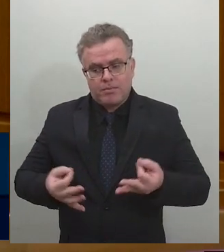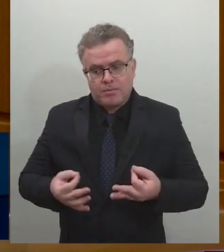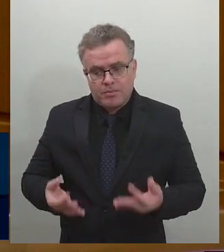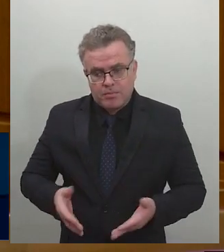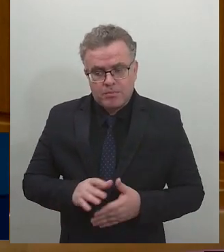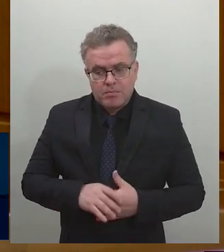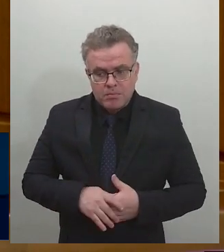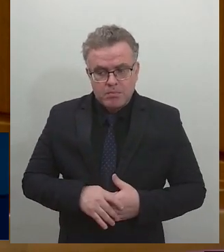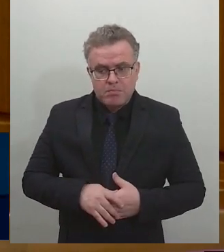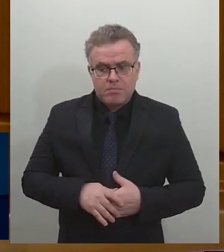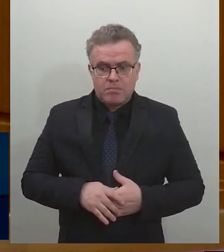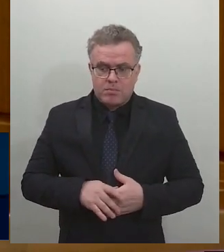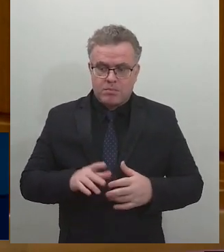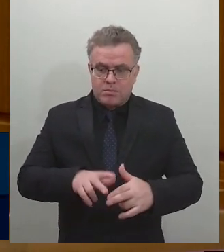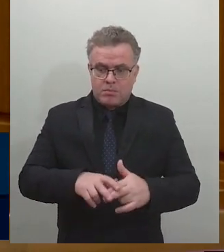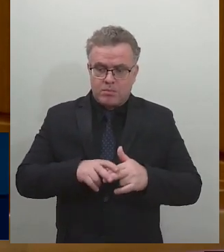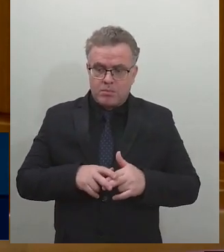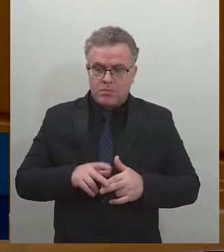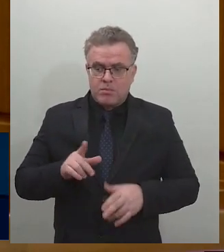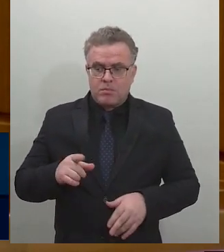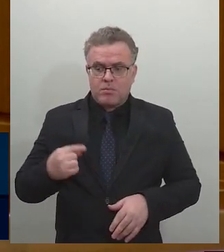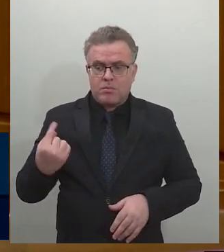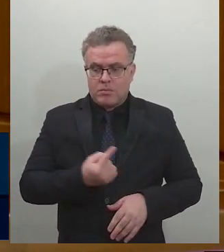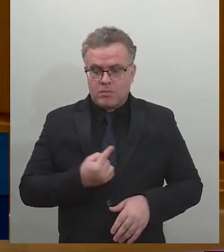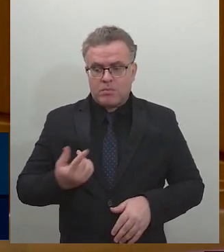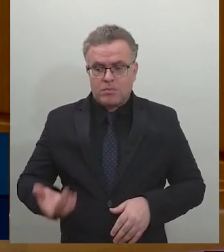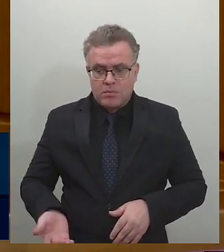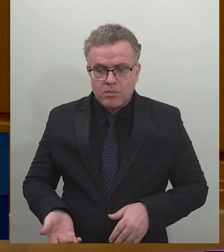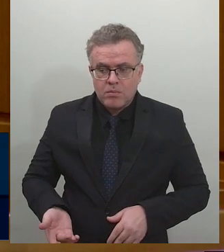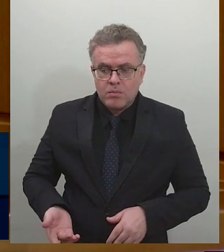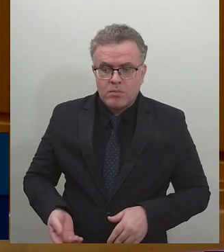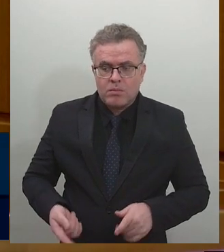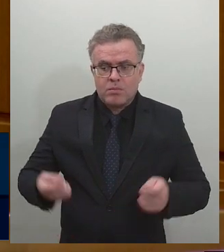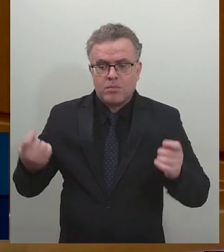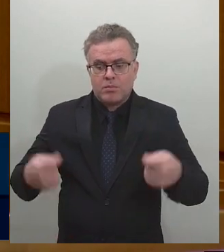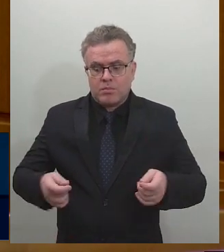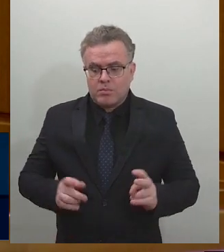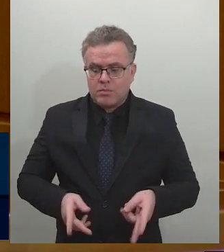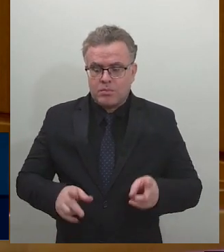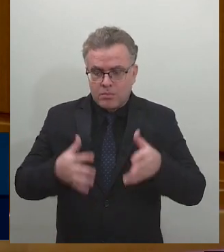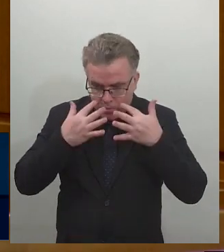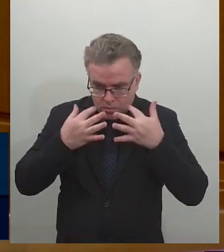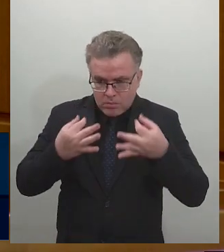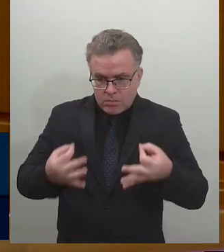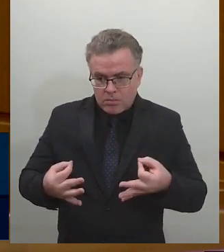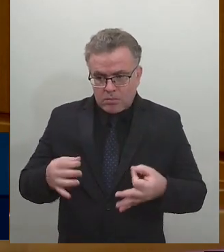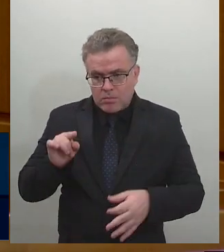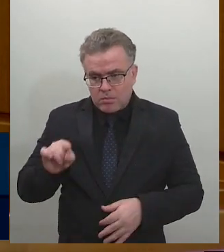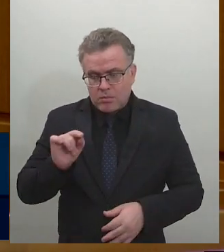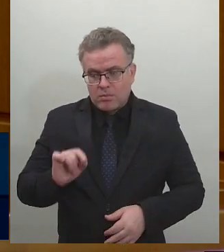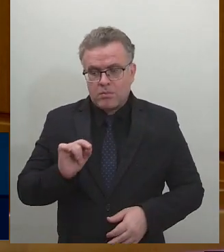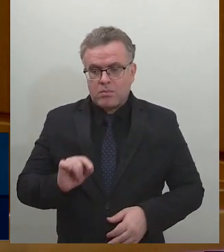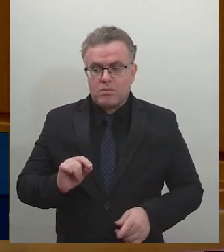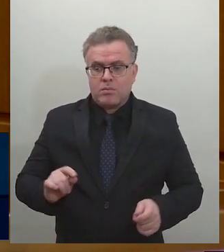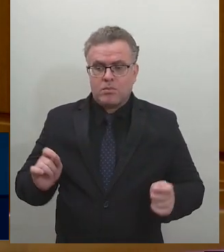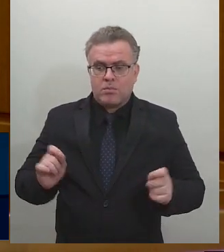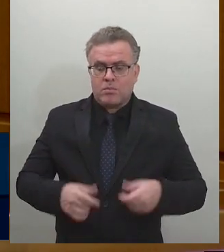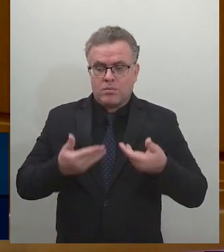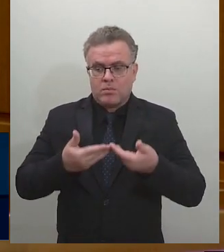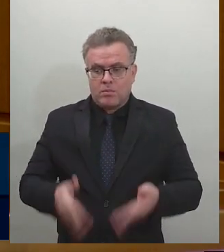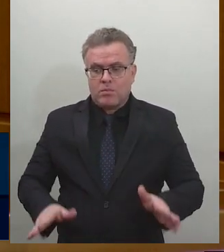como poder público, teremos que ter um olhar para um hospital daquele que abre as suas portas com técnica,